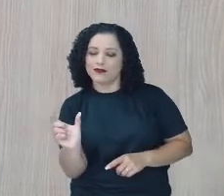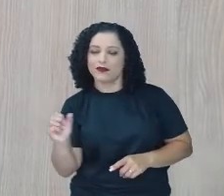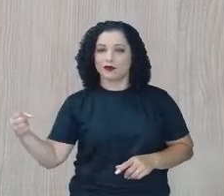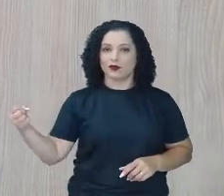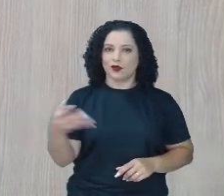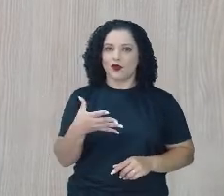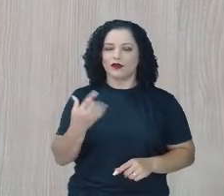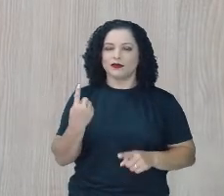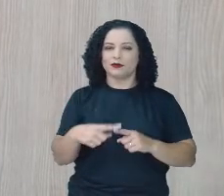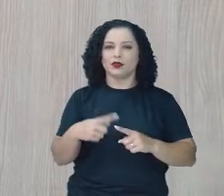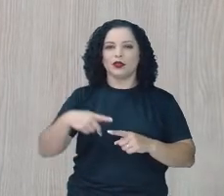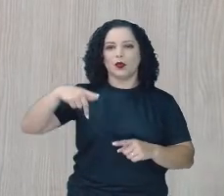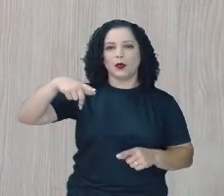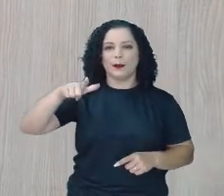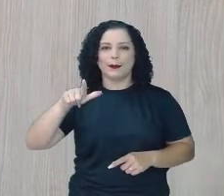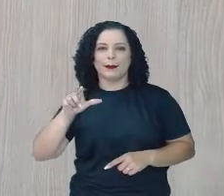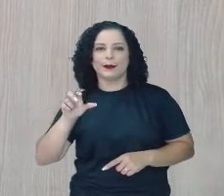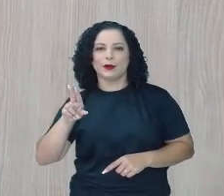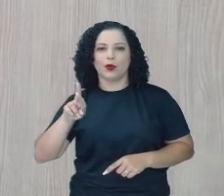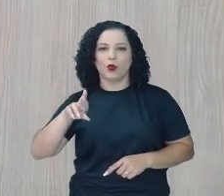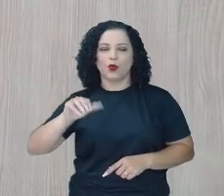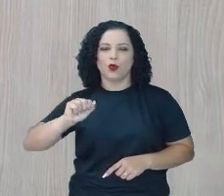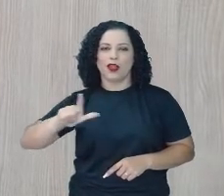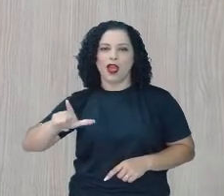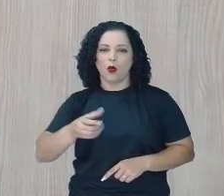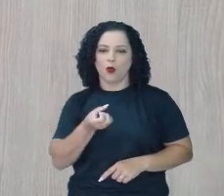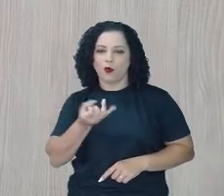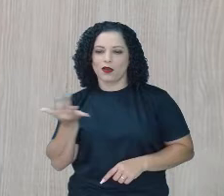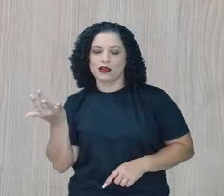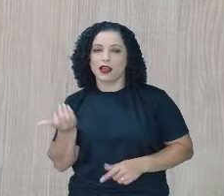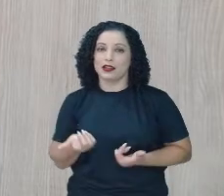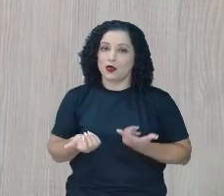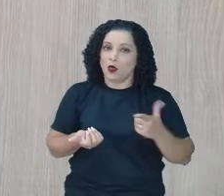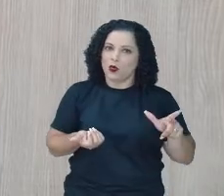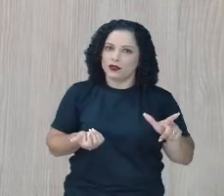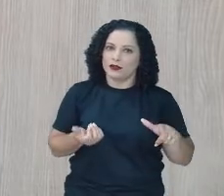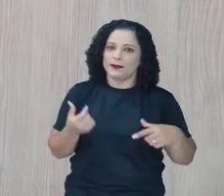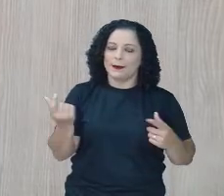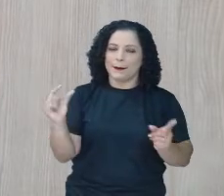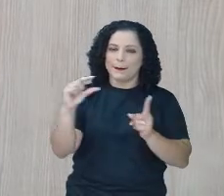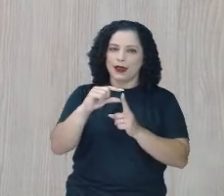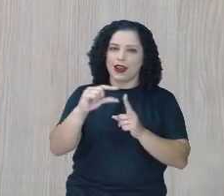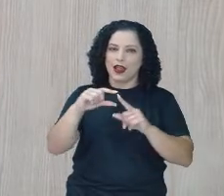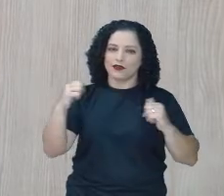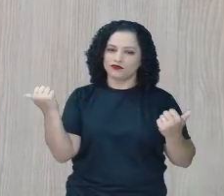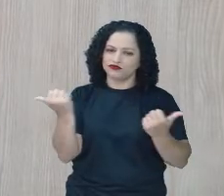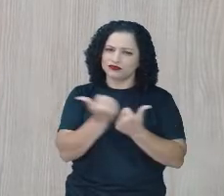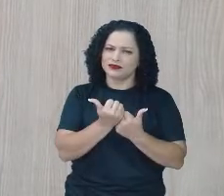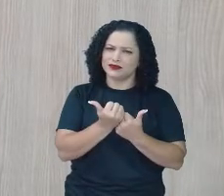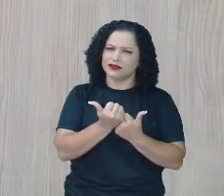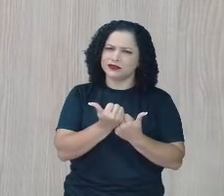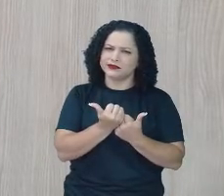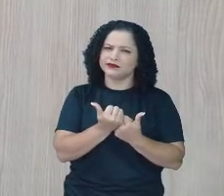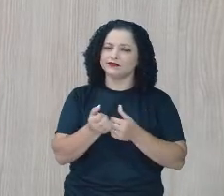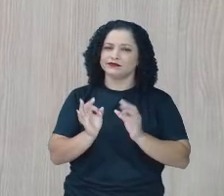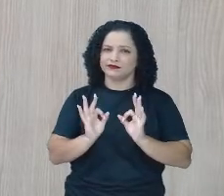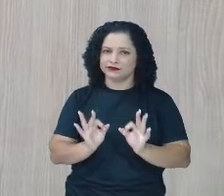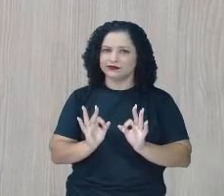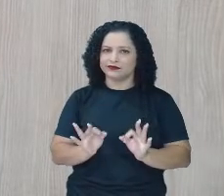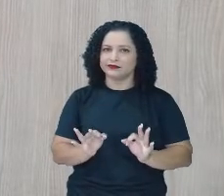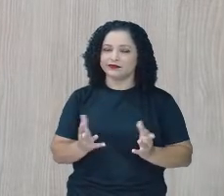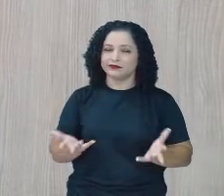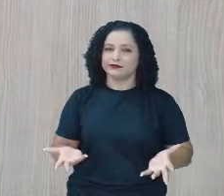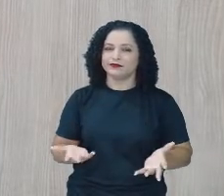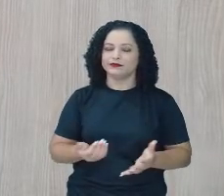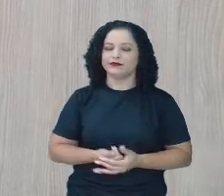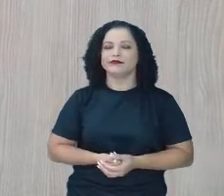o plural da palavra é uma outra palavra. Então, por exemplo, gado, boi, é ox. O plural é